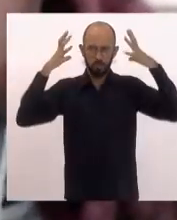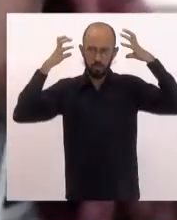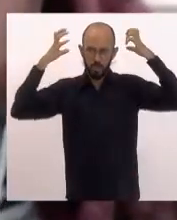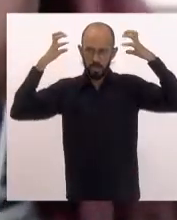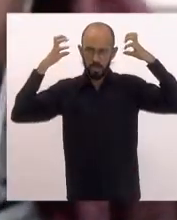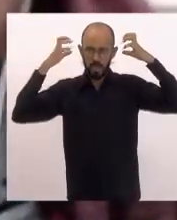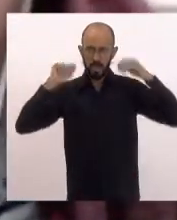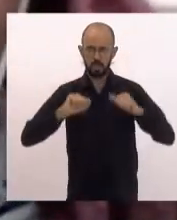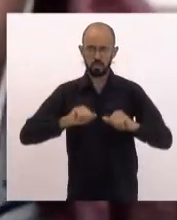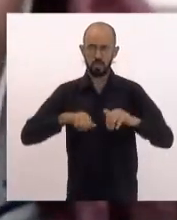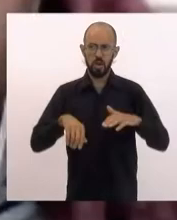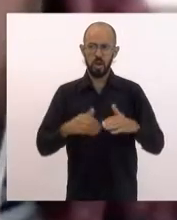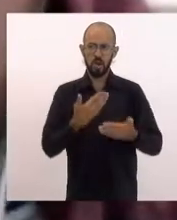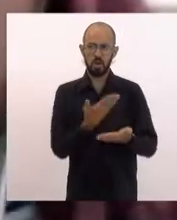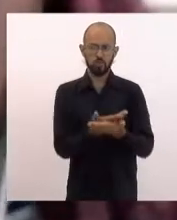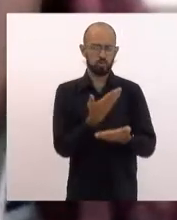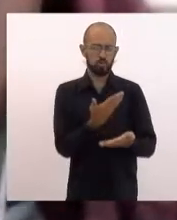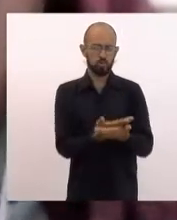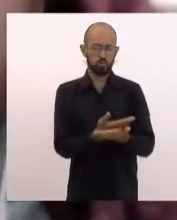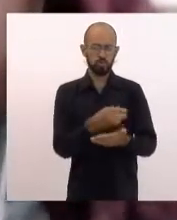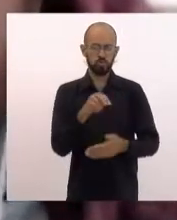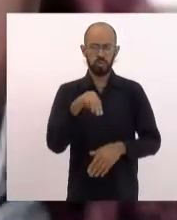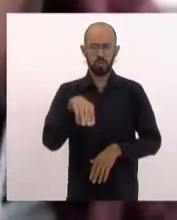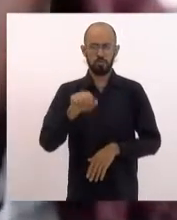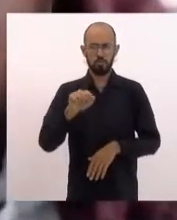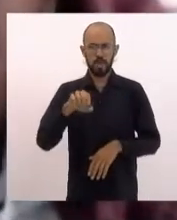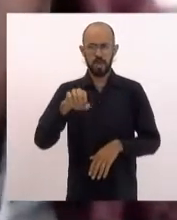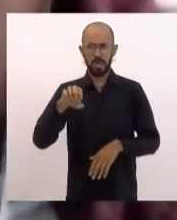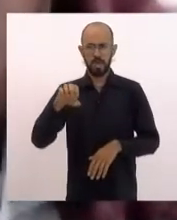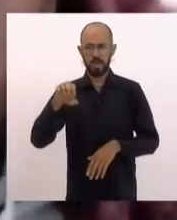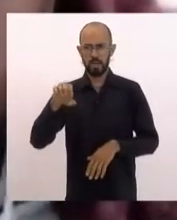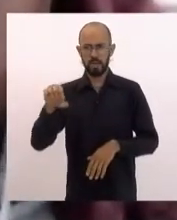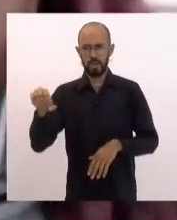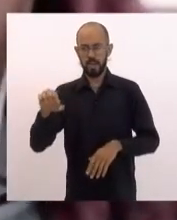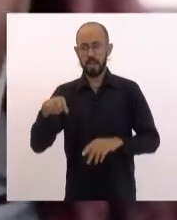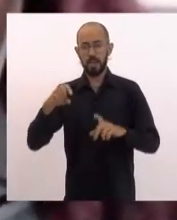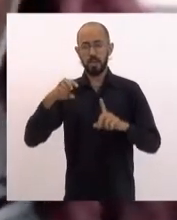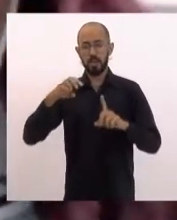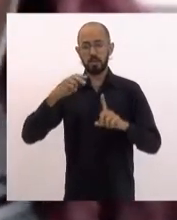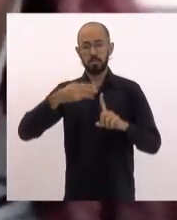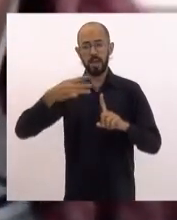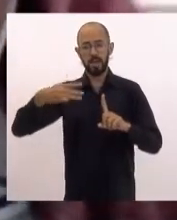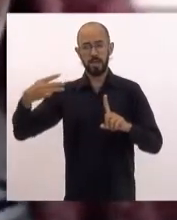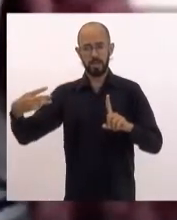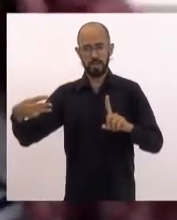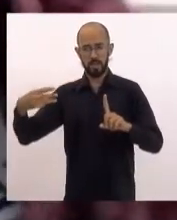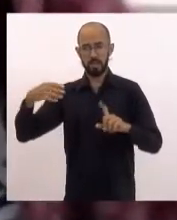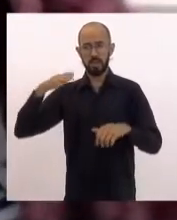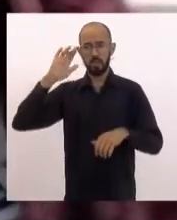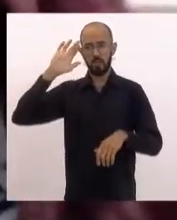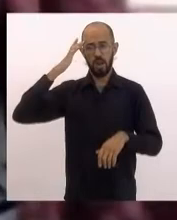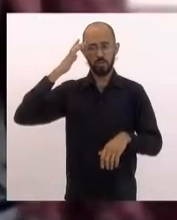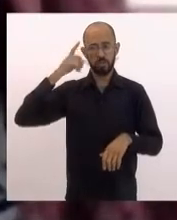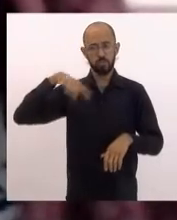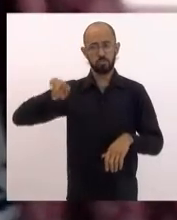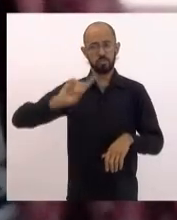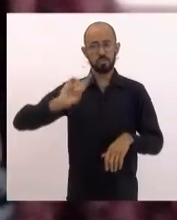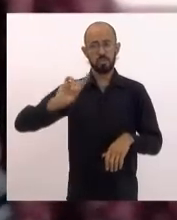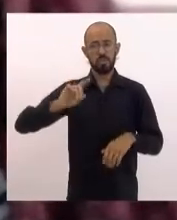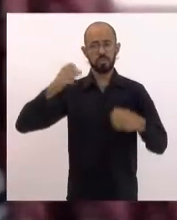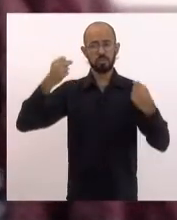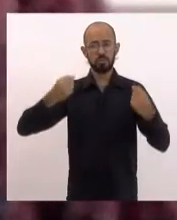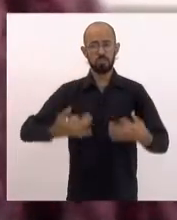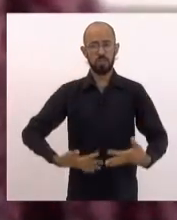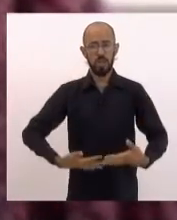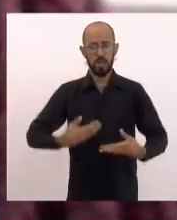Ações Solidárias do CEASME da Maré. Eu acho que não precisaria nem falar muito para dizer o